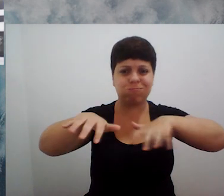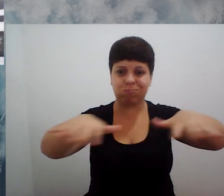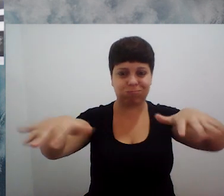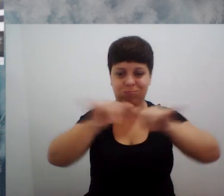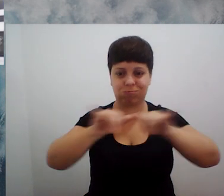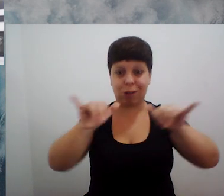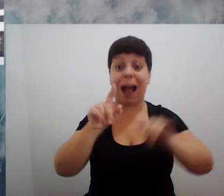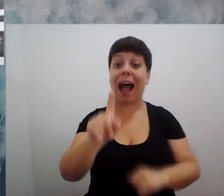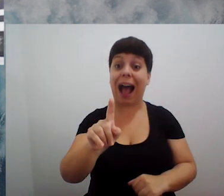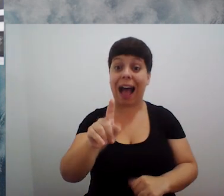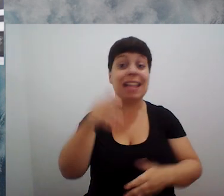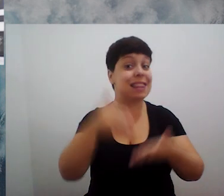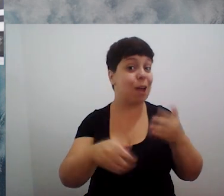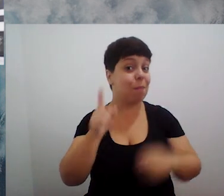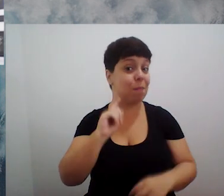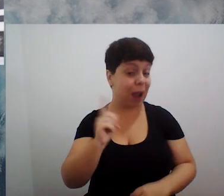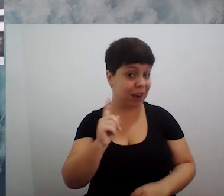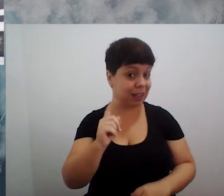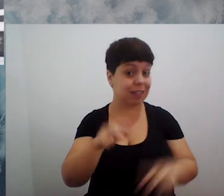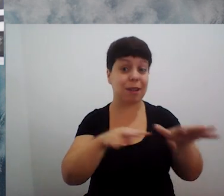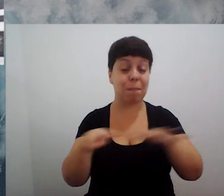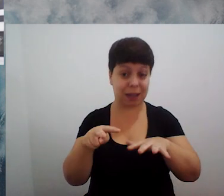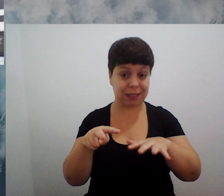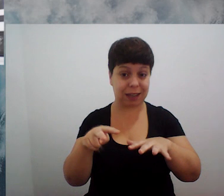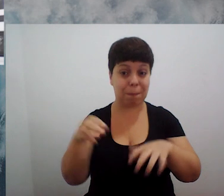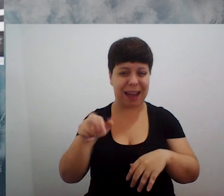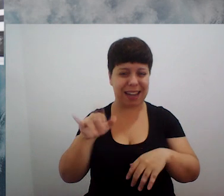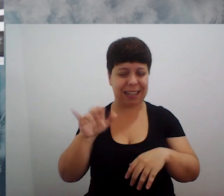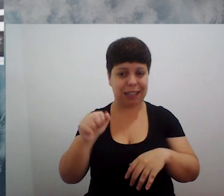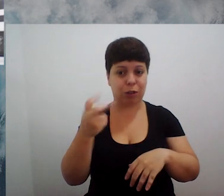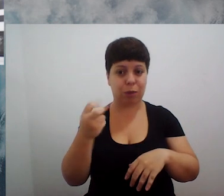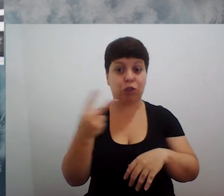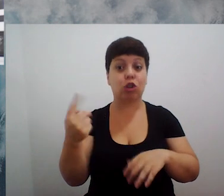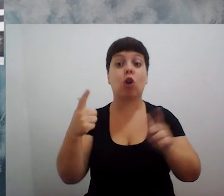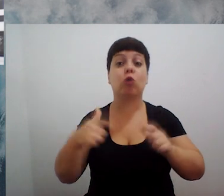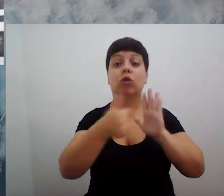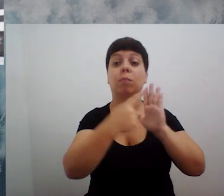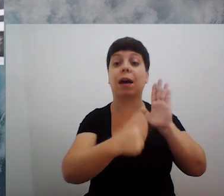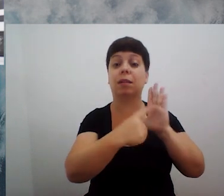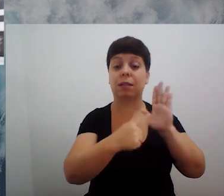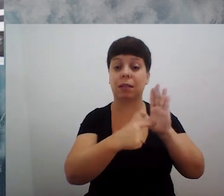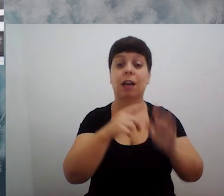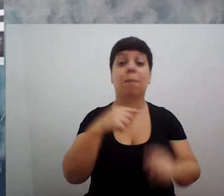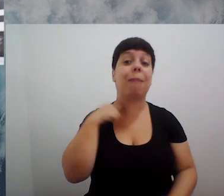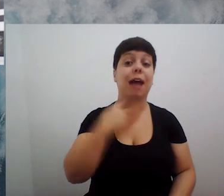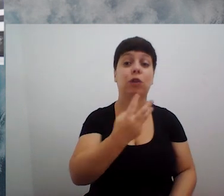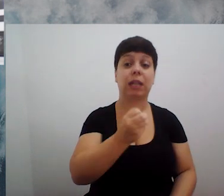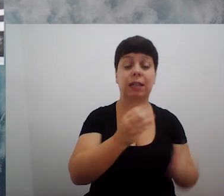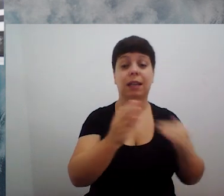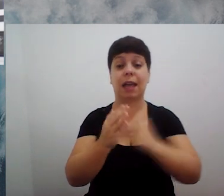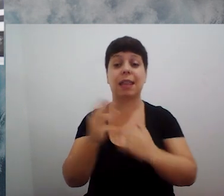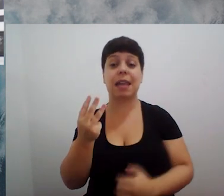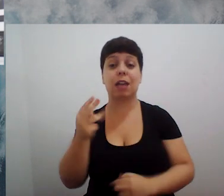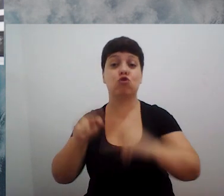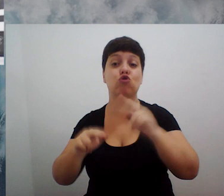fim, não percam a Marina Week 2022, que será realizada no Memorial da América Latina, de 30 de maio a